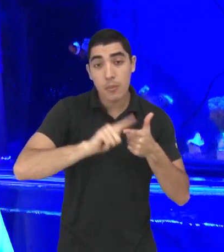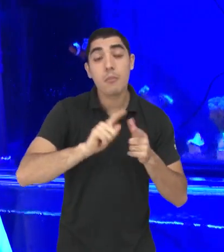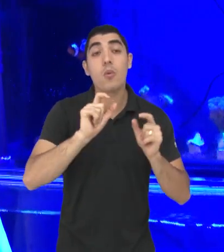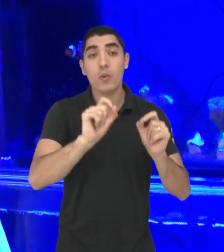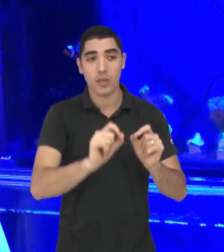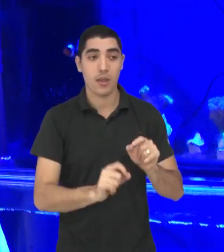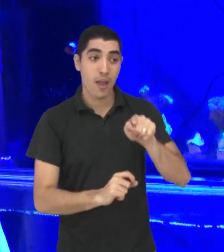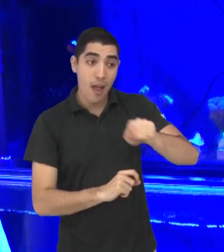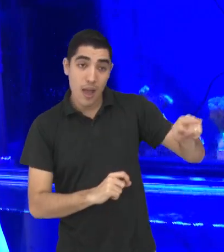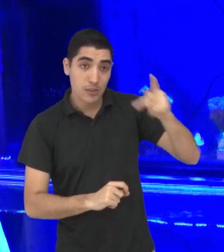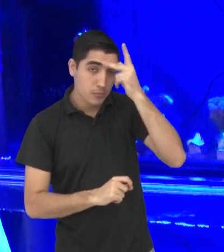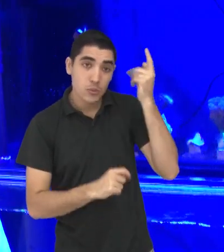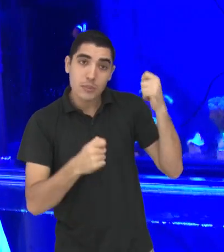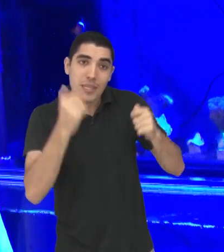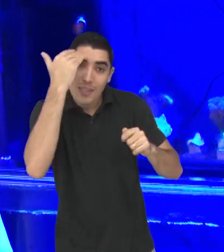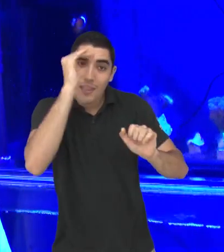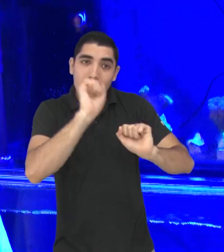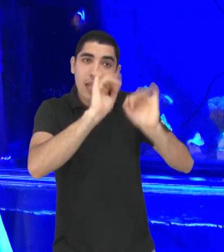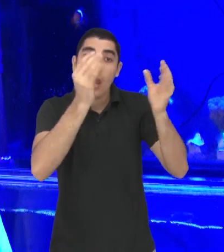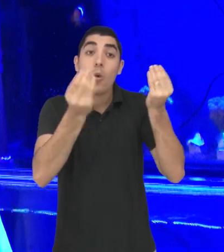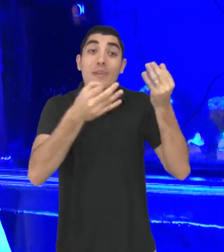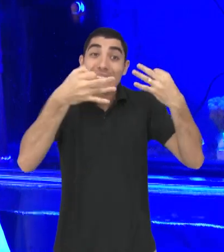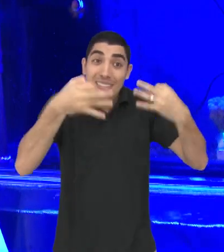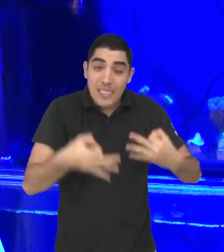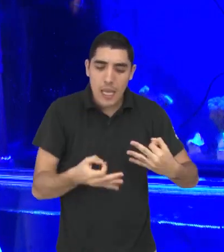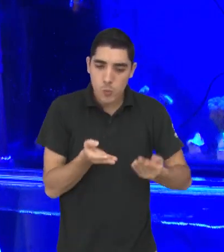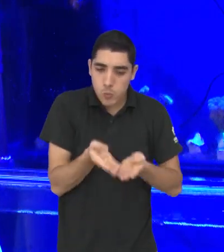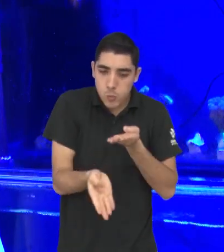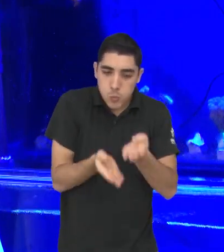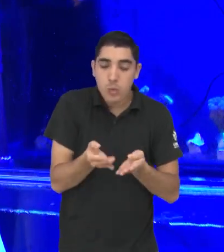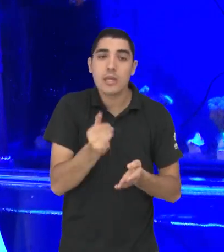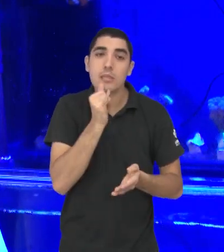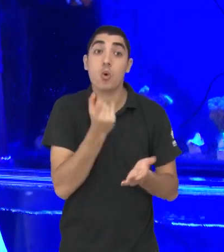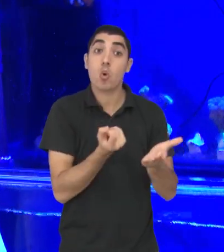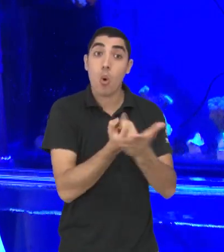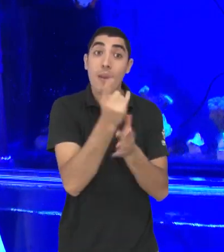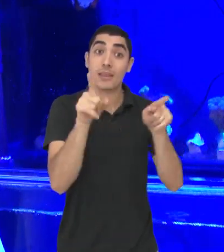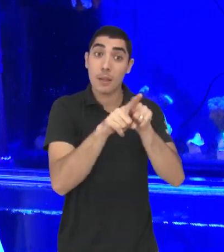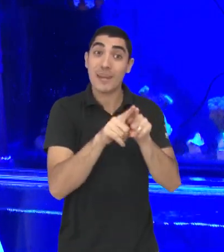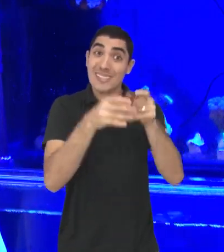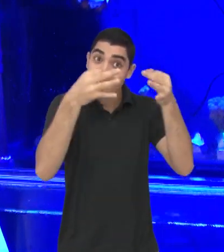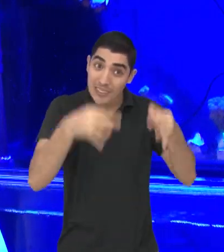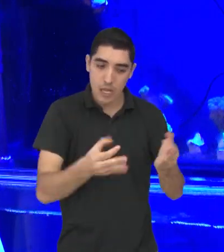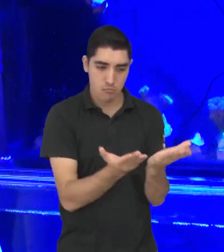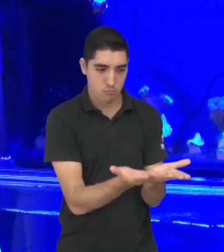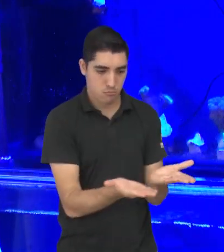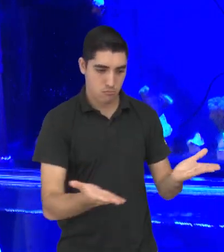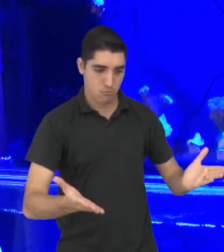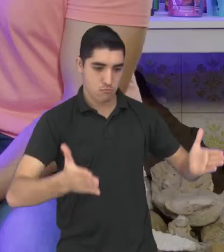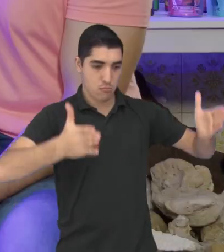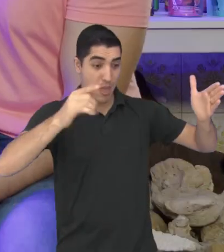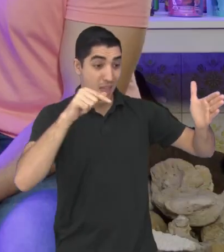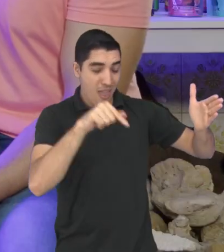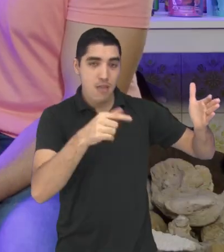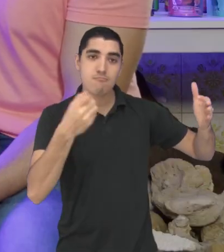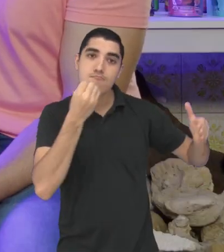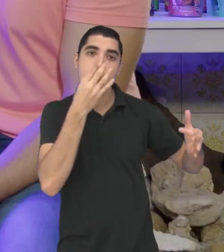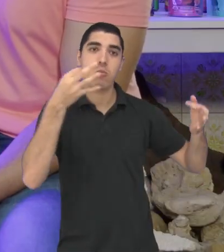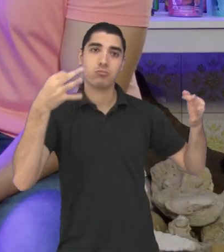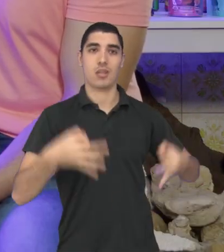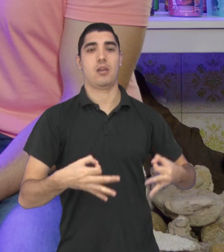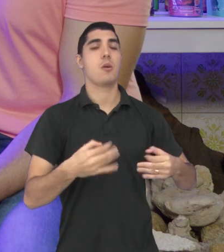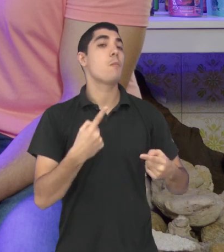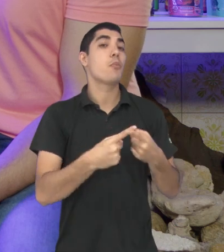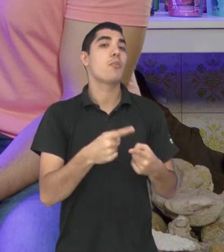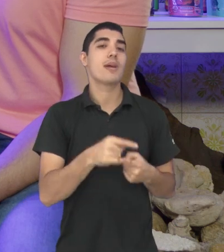fazer para que a pessoa entenda como fazer e comprar um material, um aquário adequado para que facilite isso. Porque o